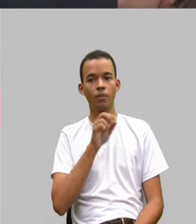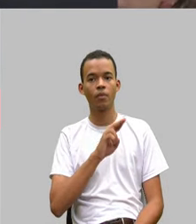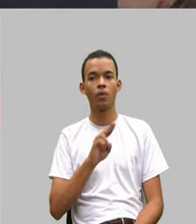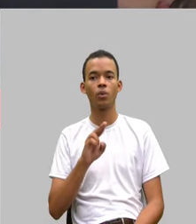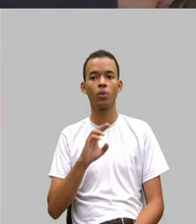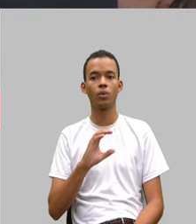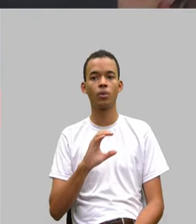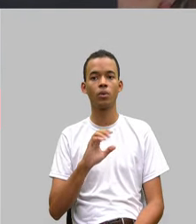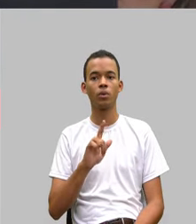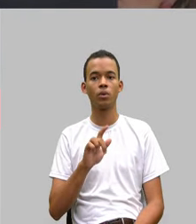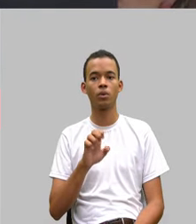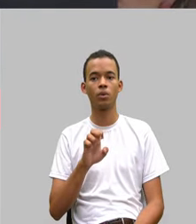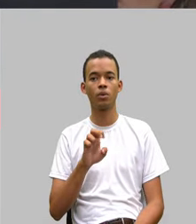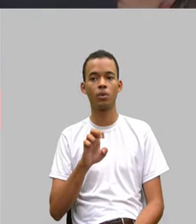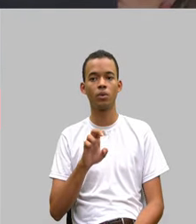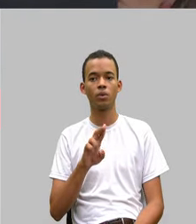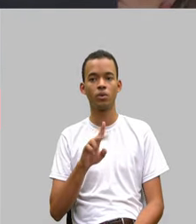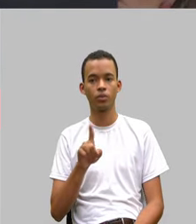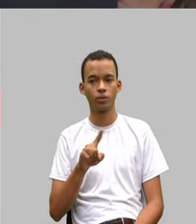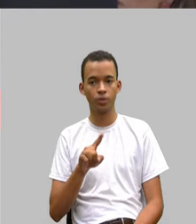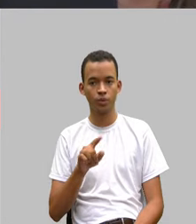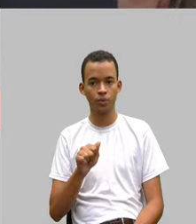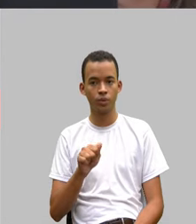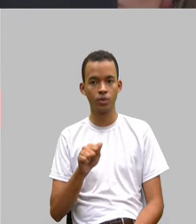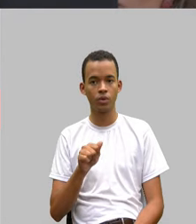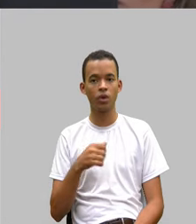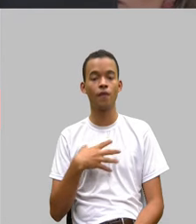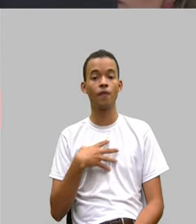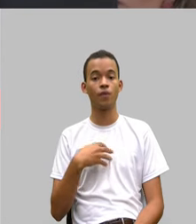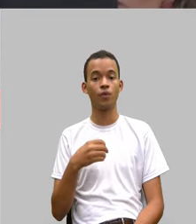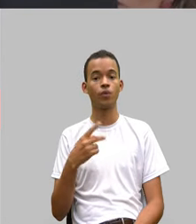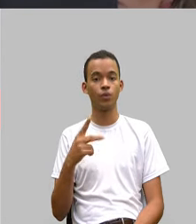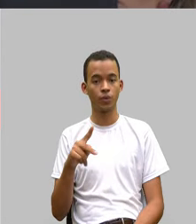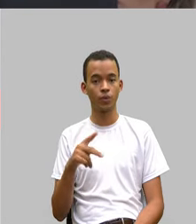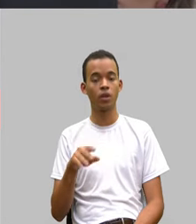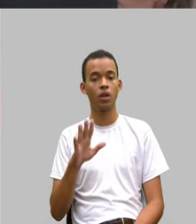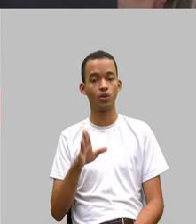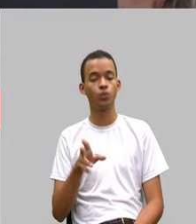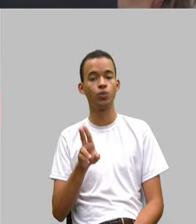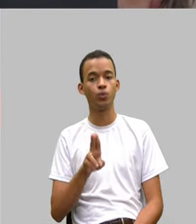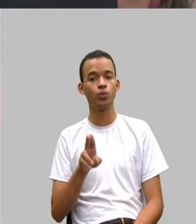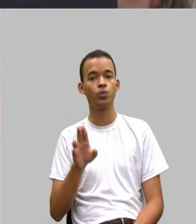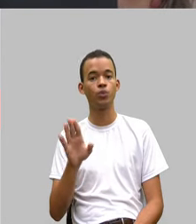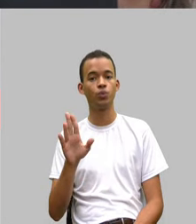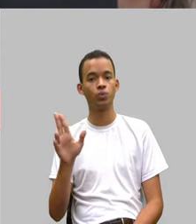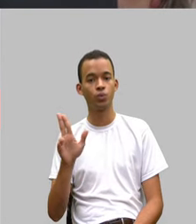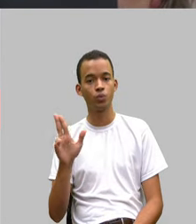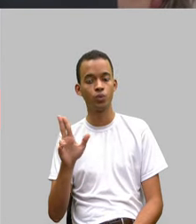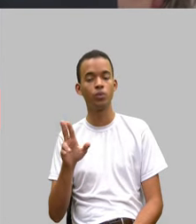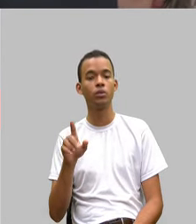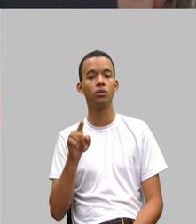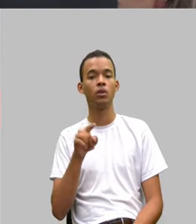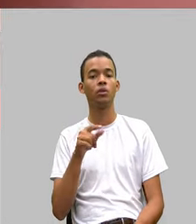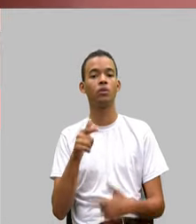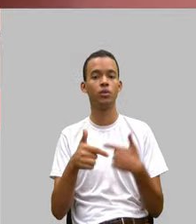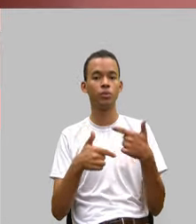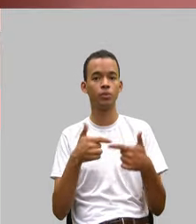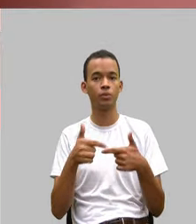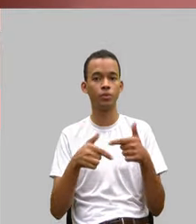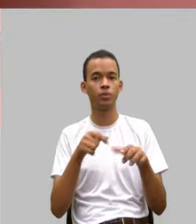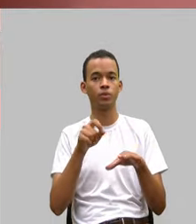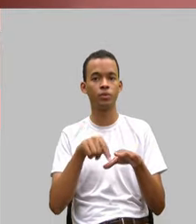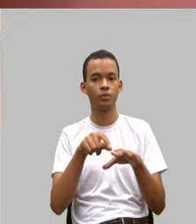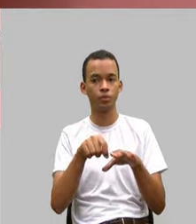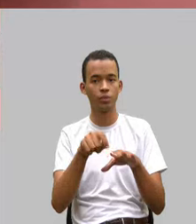medicinal e referência Nacional em cultivo e produção de óleo de cannabis